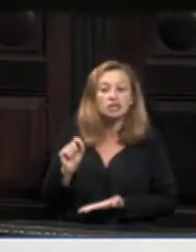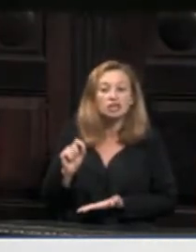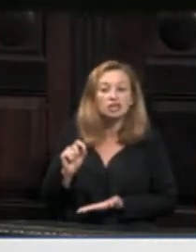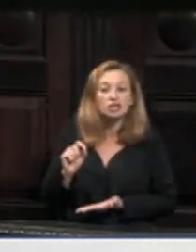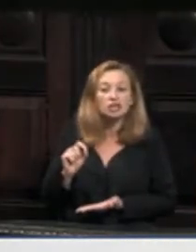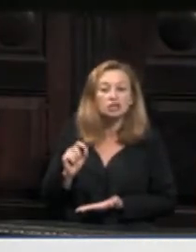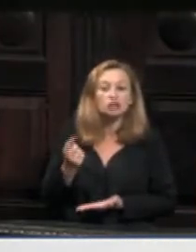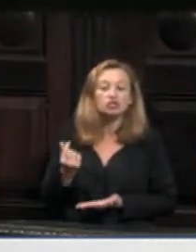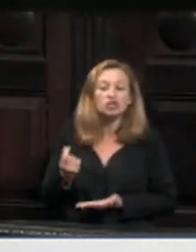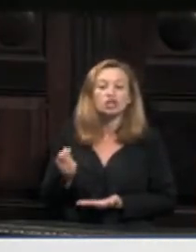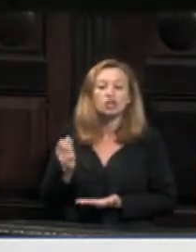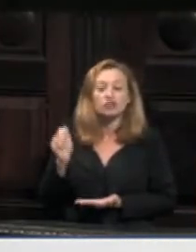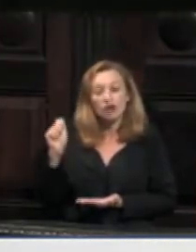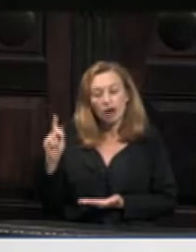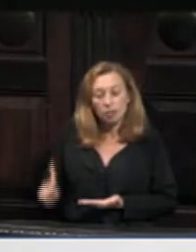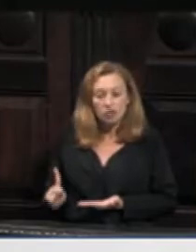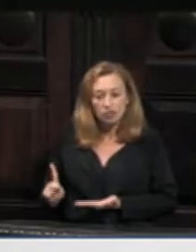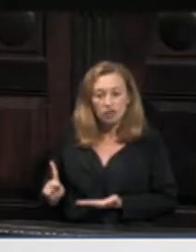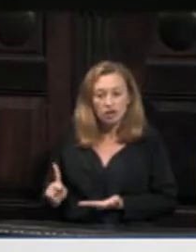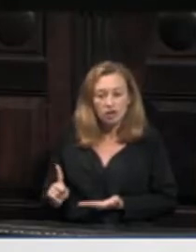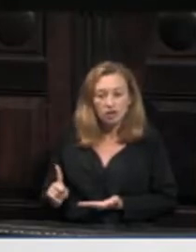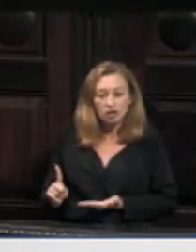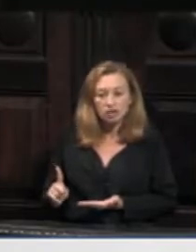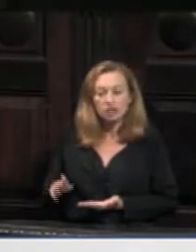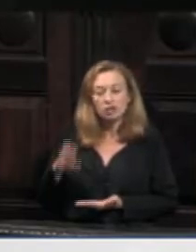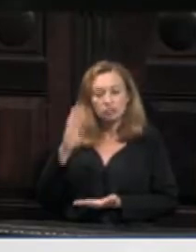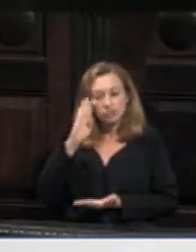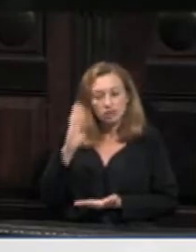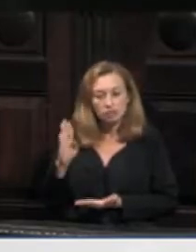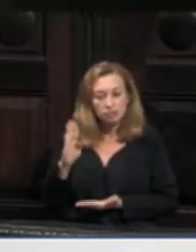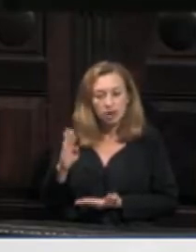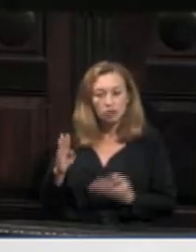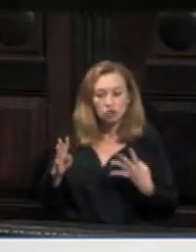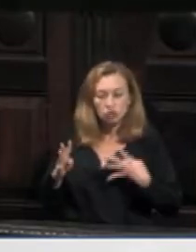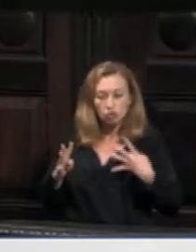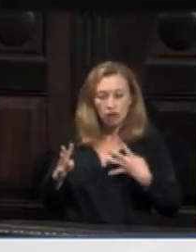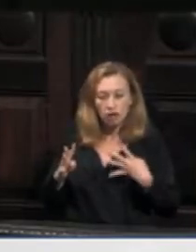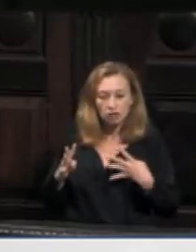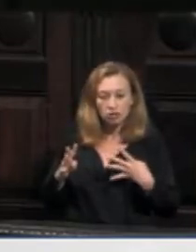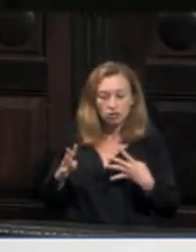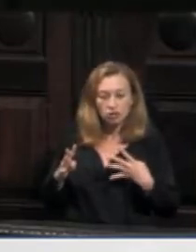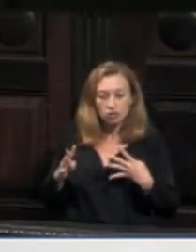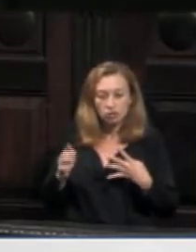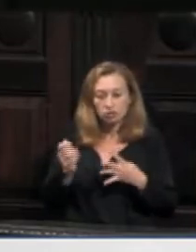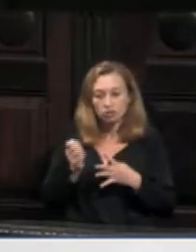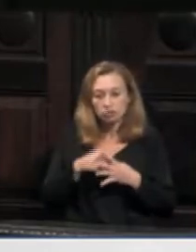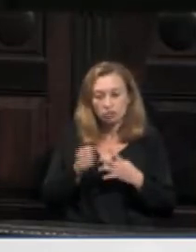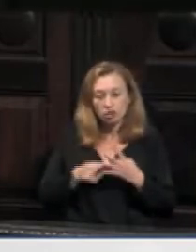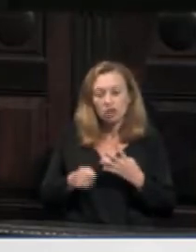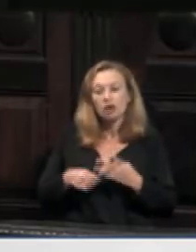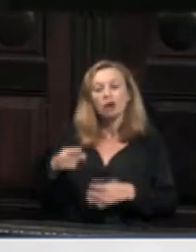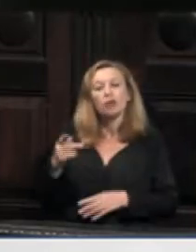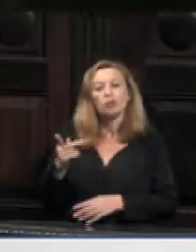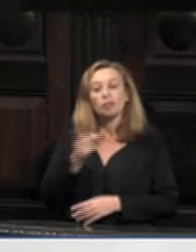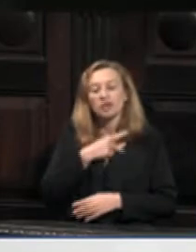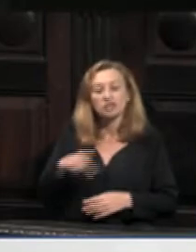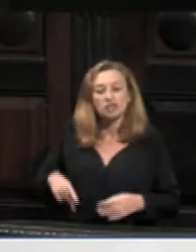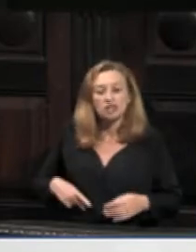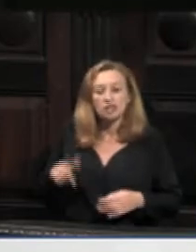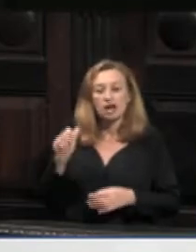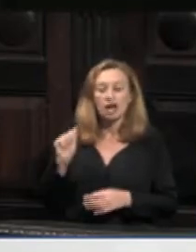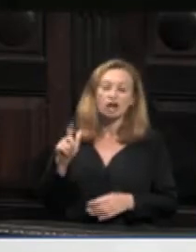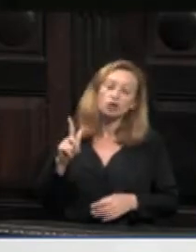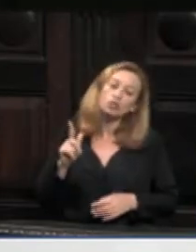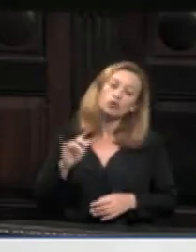vieram aprovadas, inclusive nos primeiros 4 meses, quando o presidente era o conselheiro Aloysio Neves, que o tribunal, a